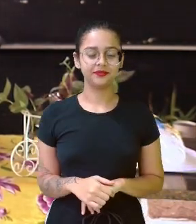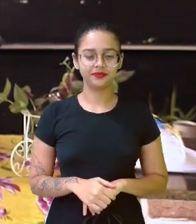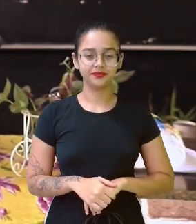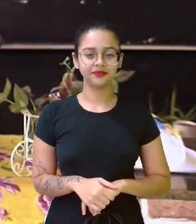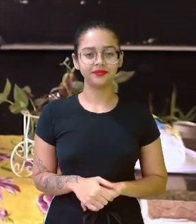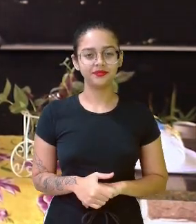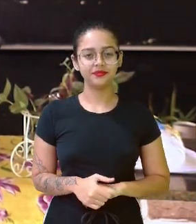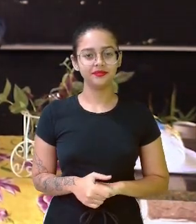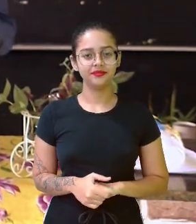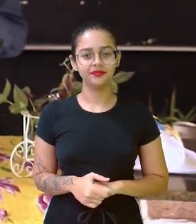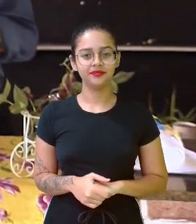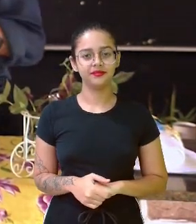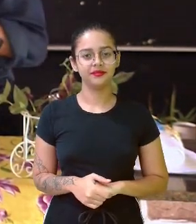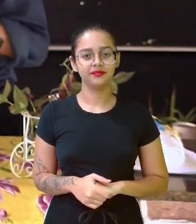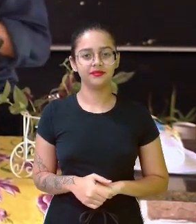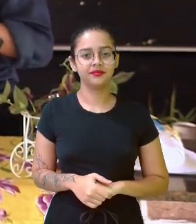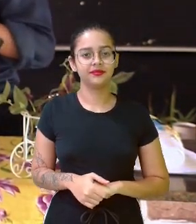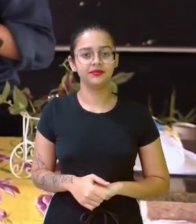ver.